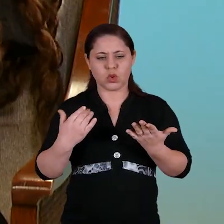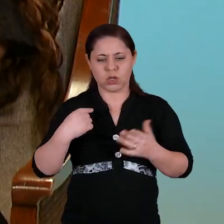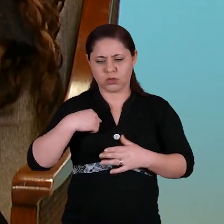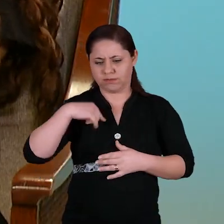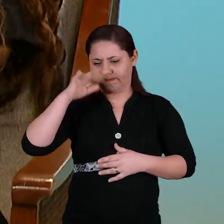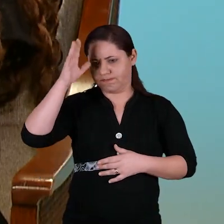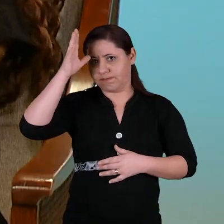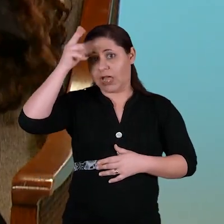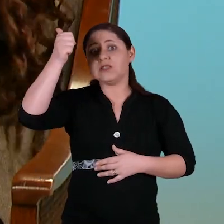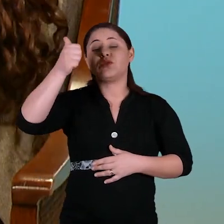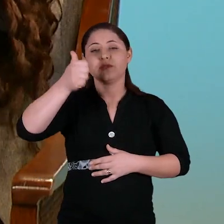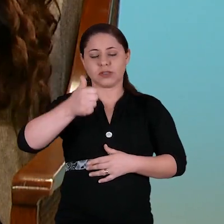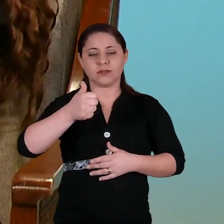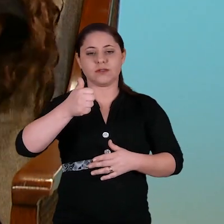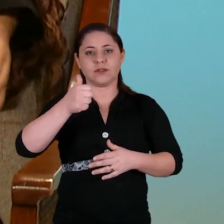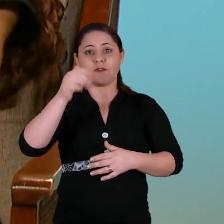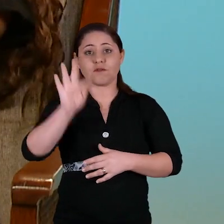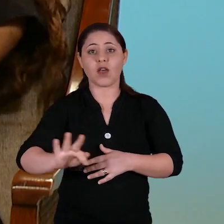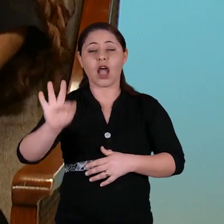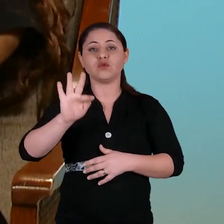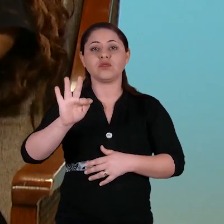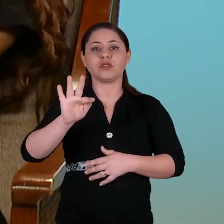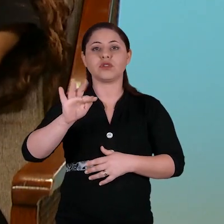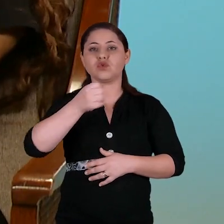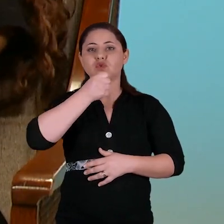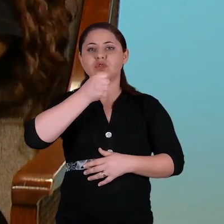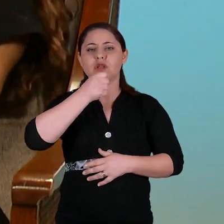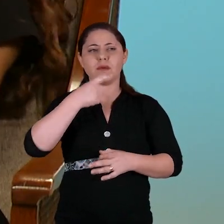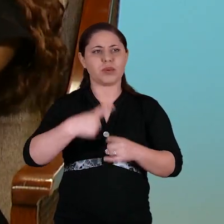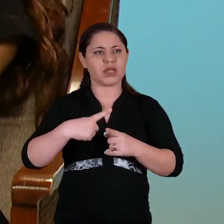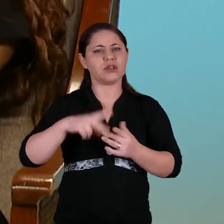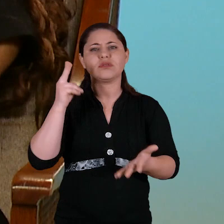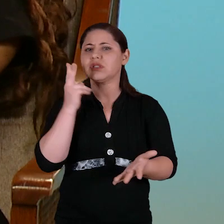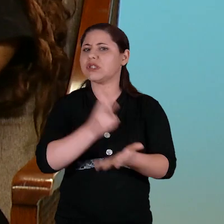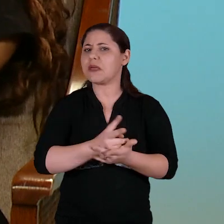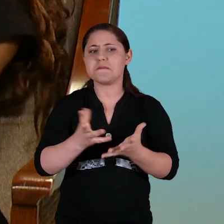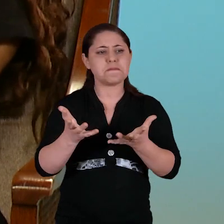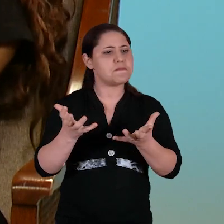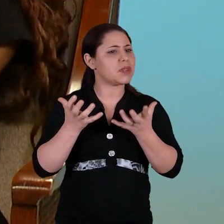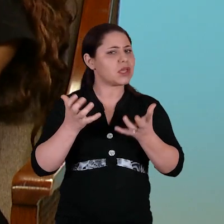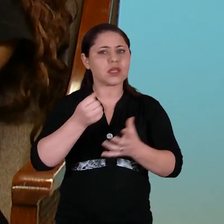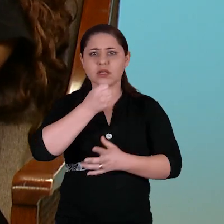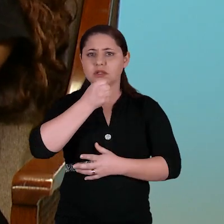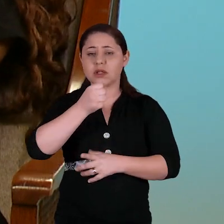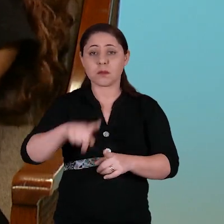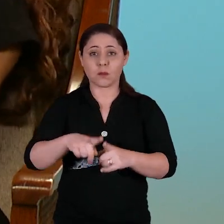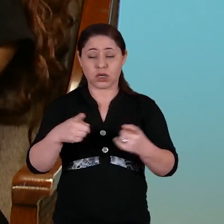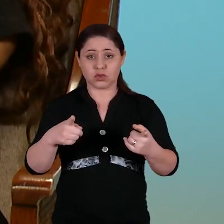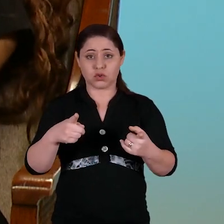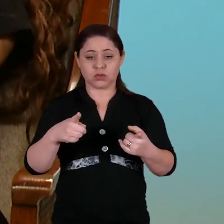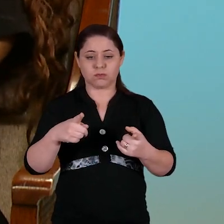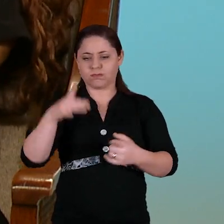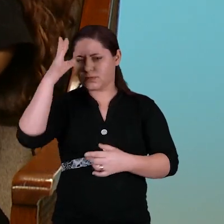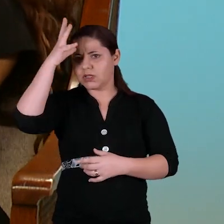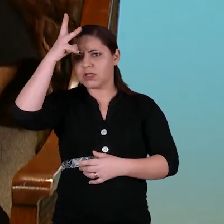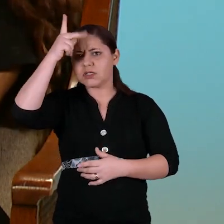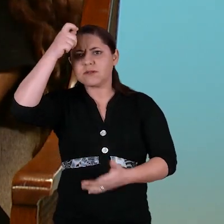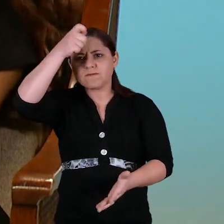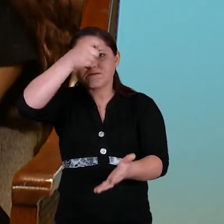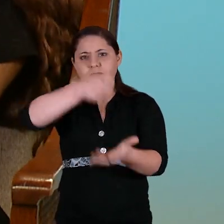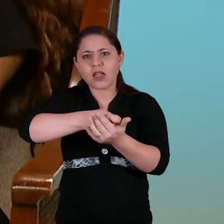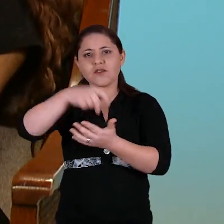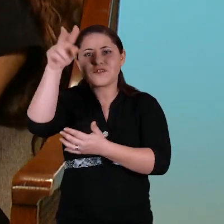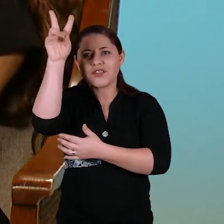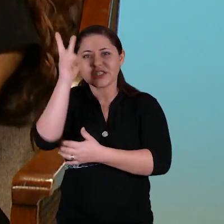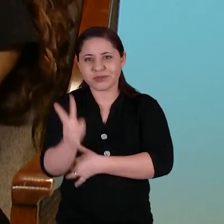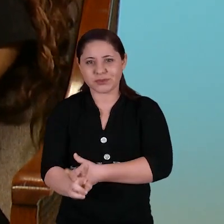decidi fazer a faculdade de jornalismo, se teve um dia que eu decidi, porque pra mim, assim, eu sempre quis, sabe? Mas quando eu decidi por prestar o